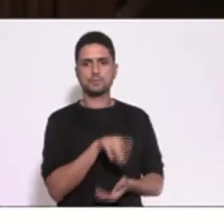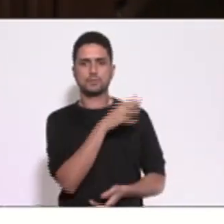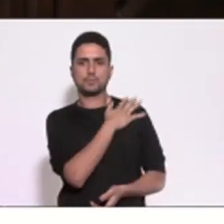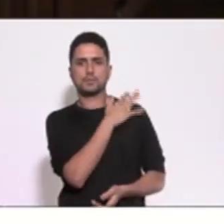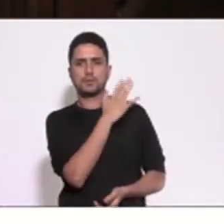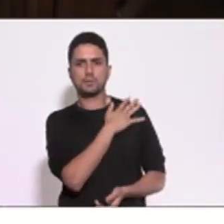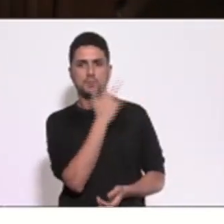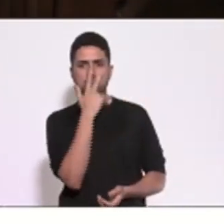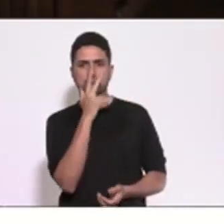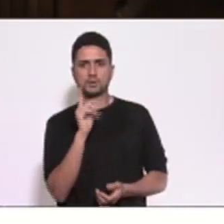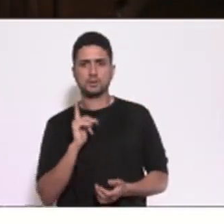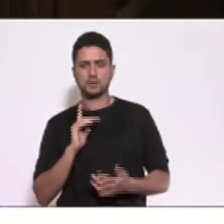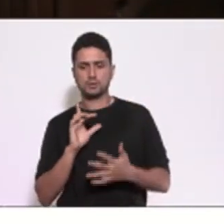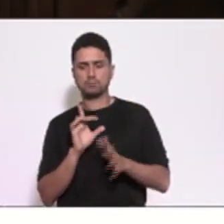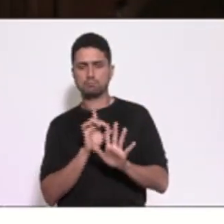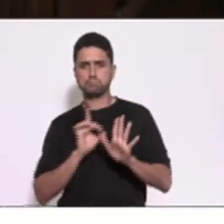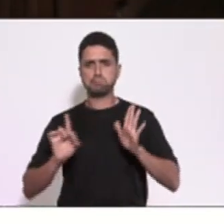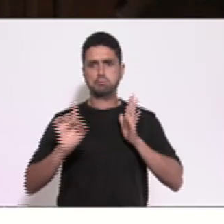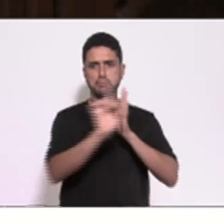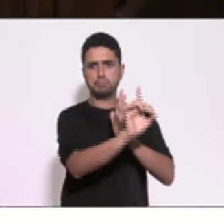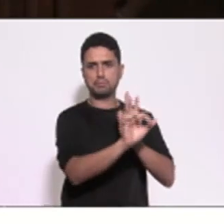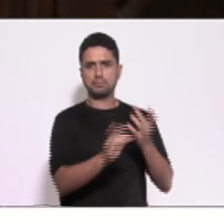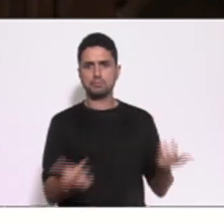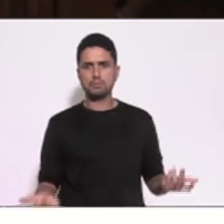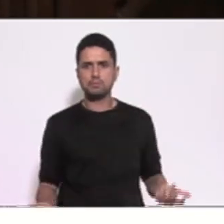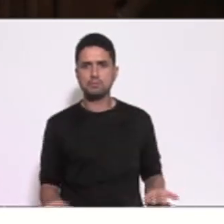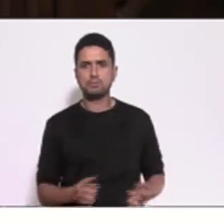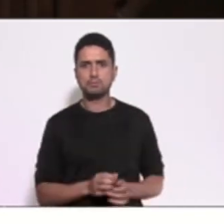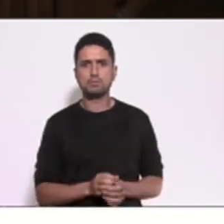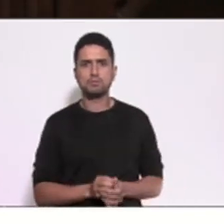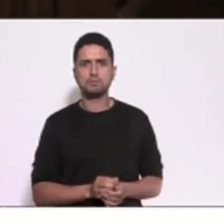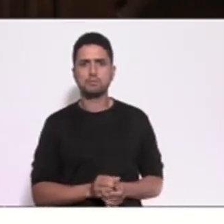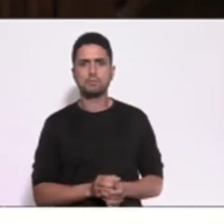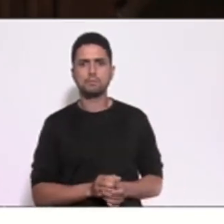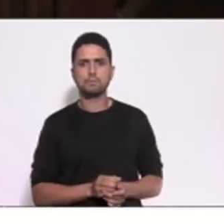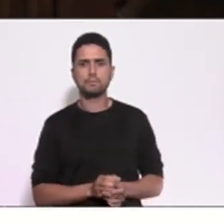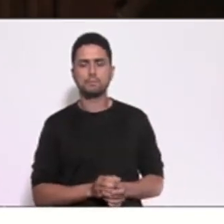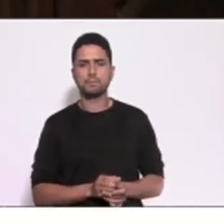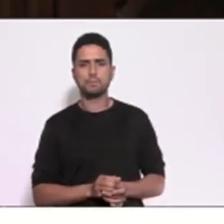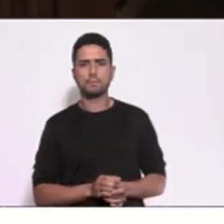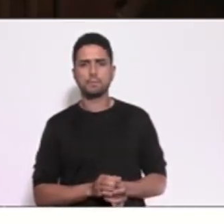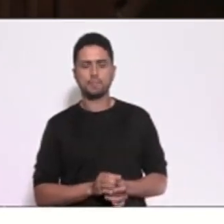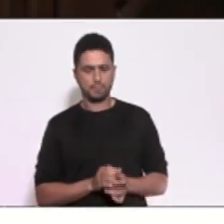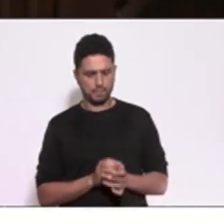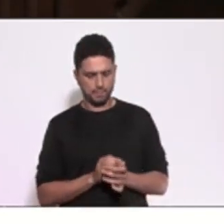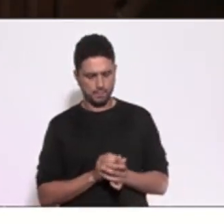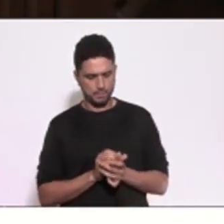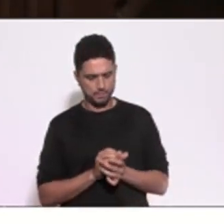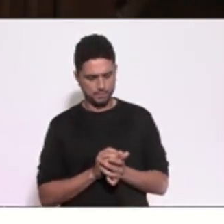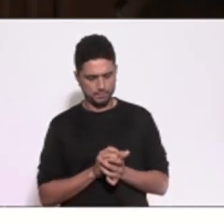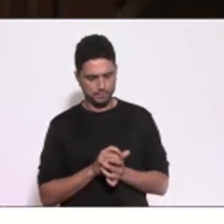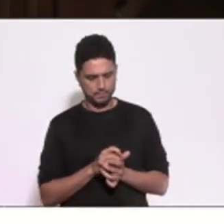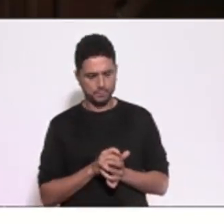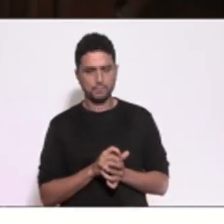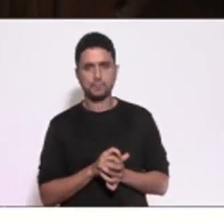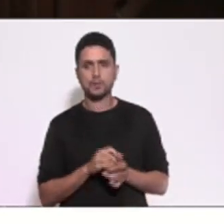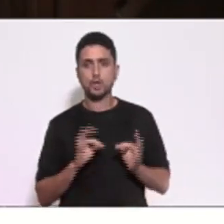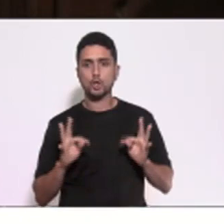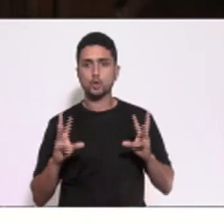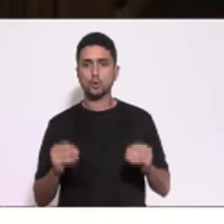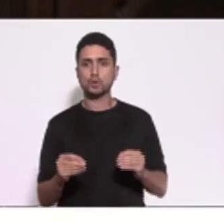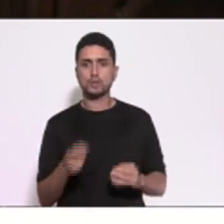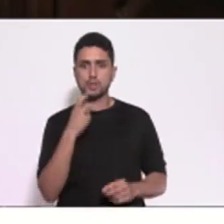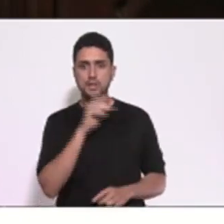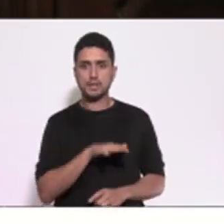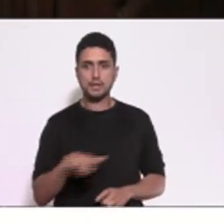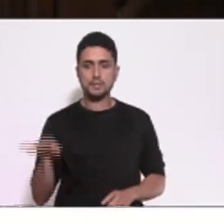até da necessidade que nós temos de garantir que todas as crianças e adolescentes completem o ensino fundamental, o que ainda não conseguimos